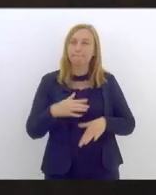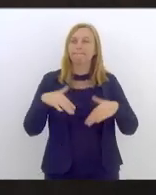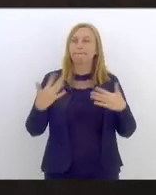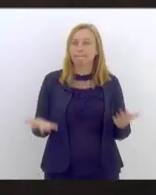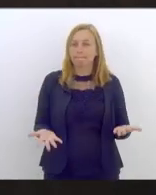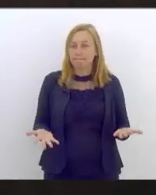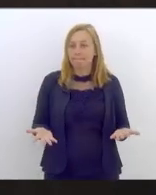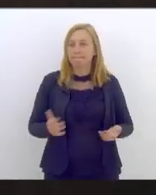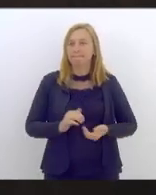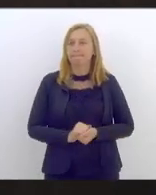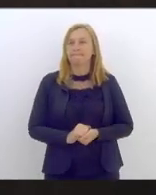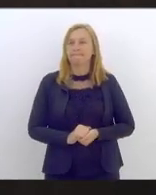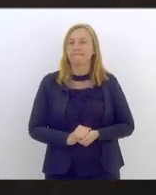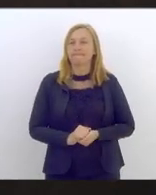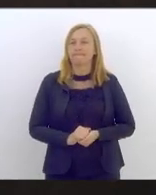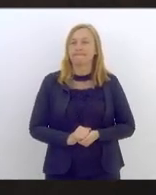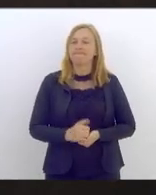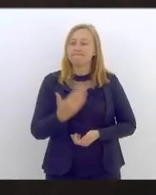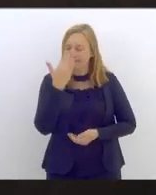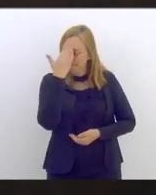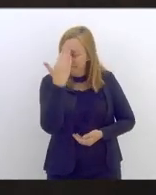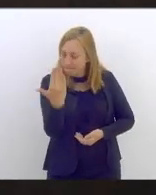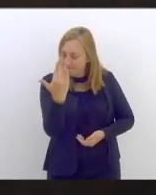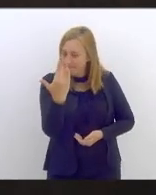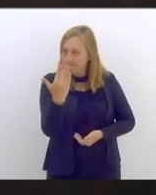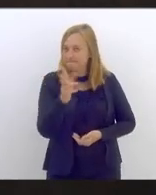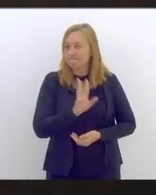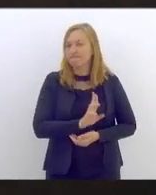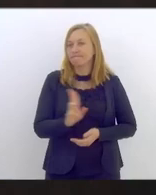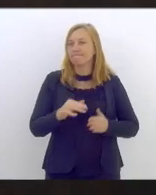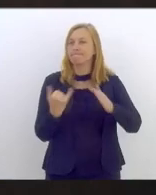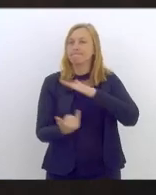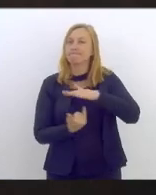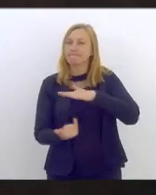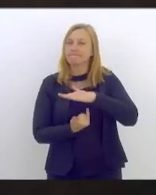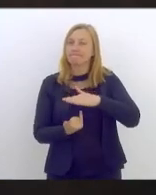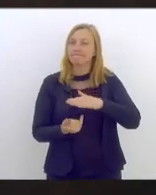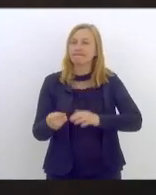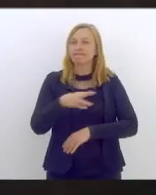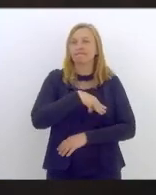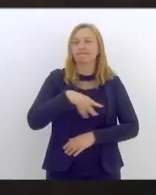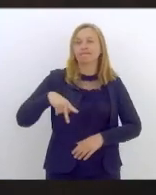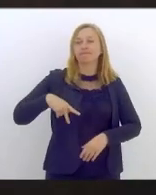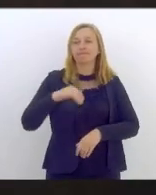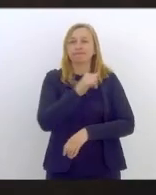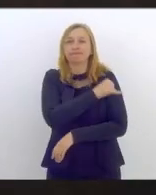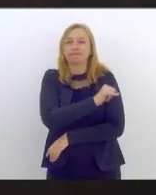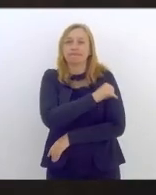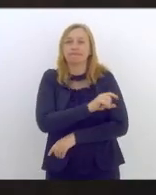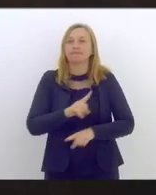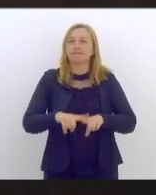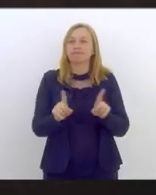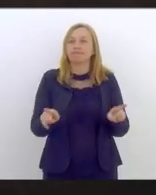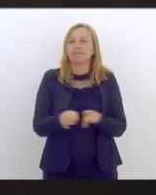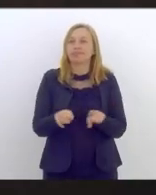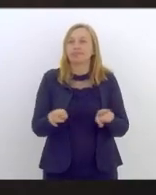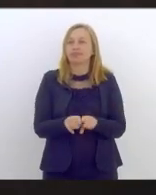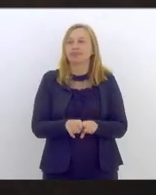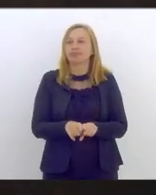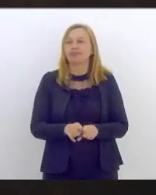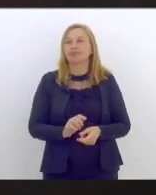fica aqui o meu agradecimento em nome da instituição Ministério Público Rio de Janeiro mas também